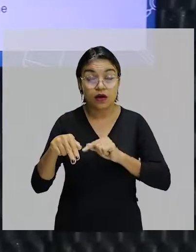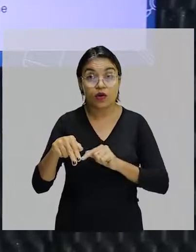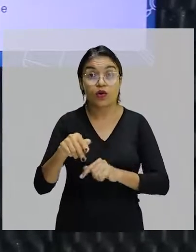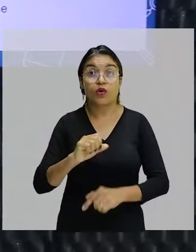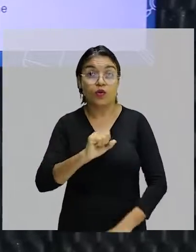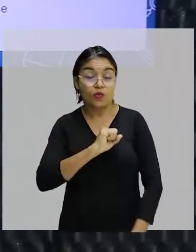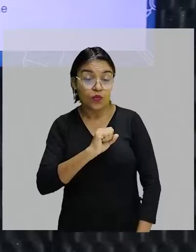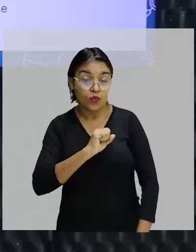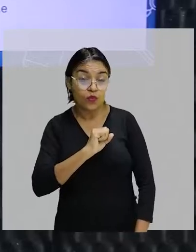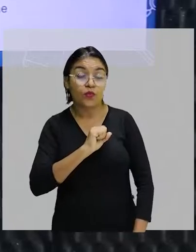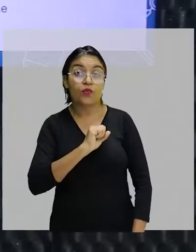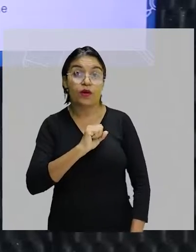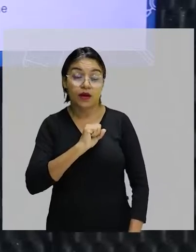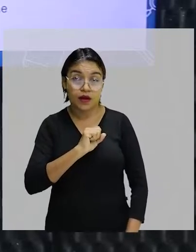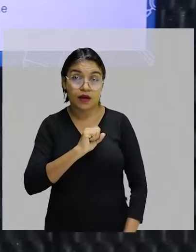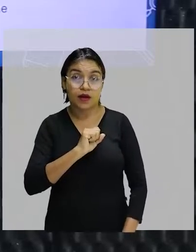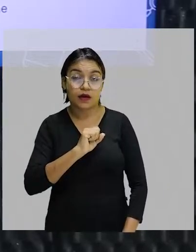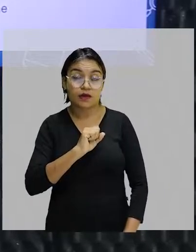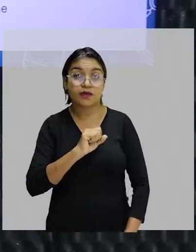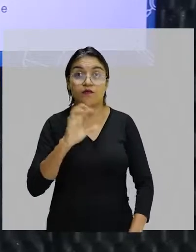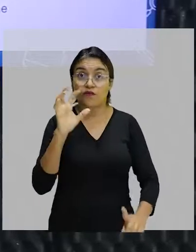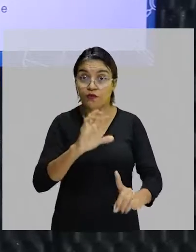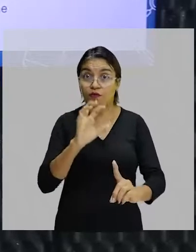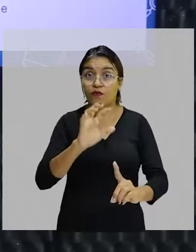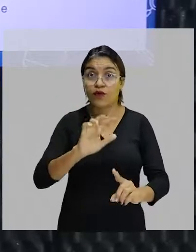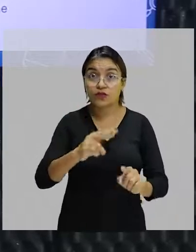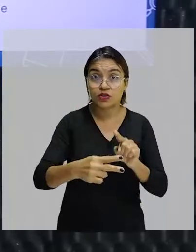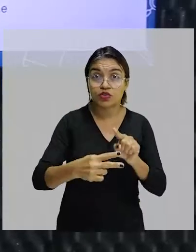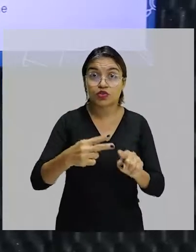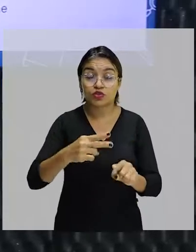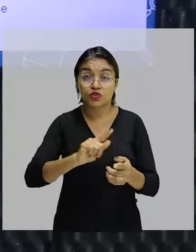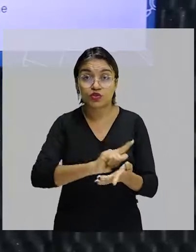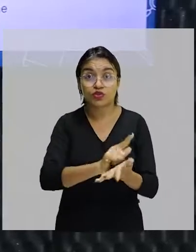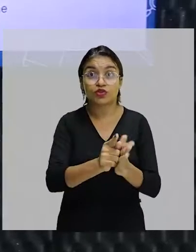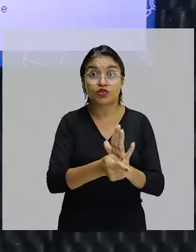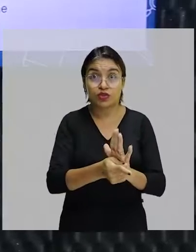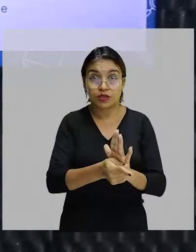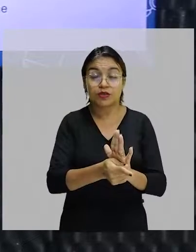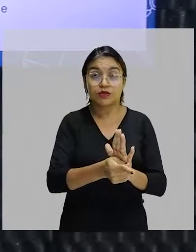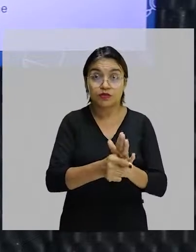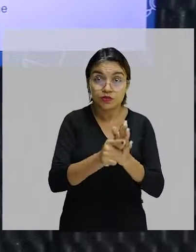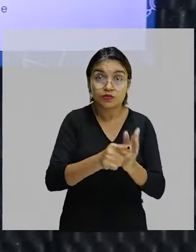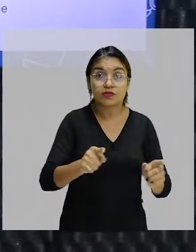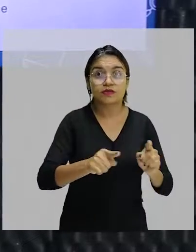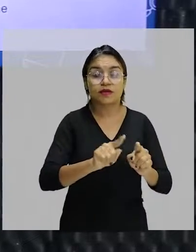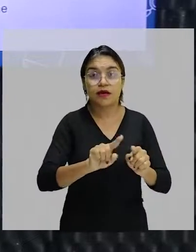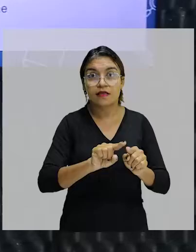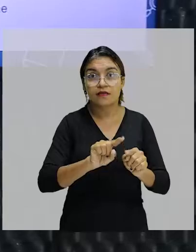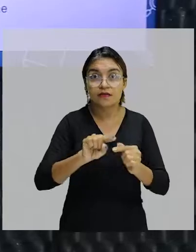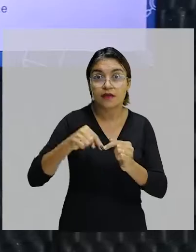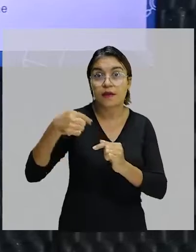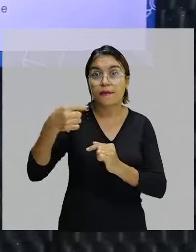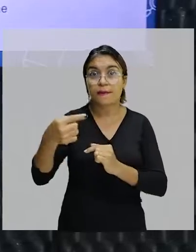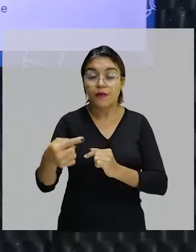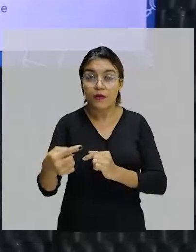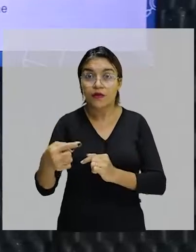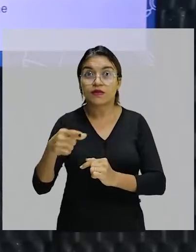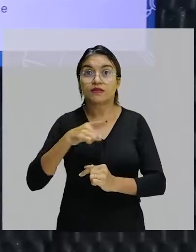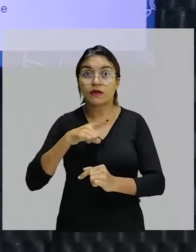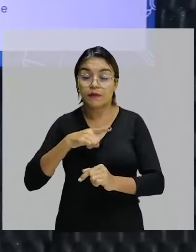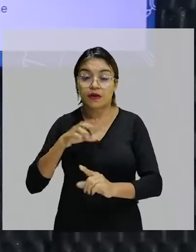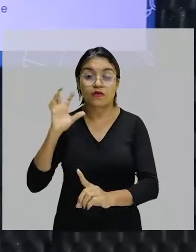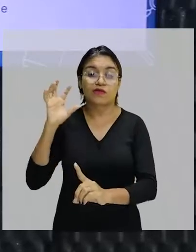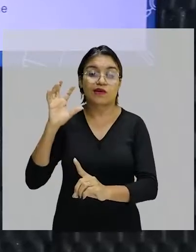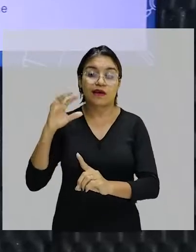uma evolução de outros dois gêneros musicais, que era o ska e o rocksteady, e aí depois ele sofre uma influência de